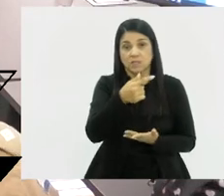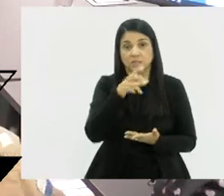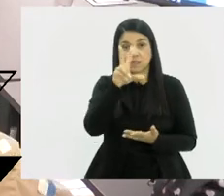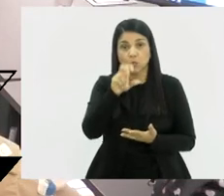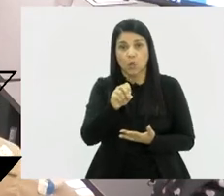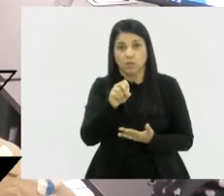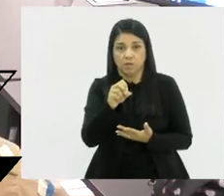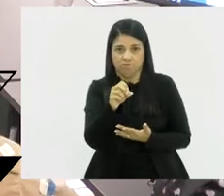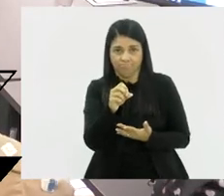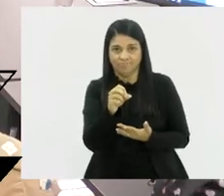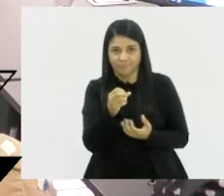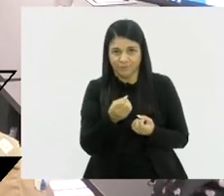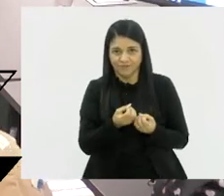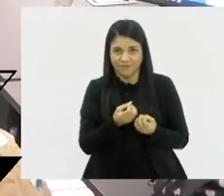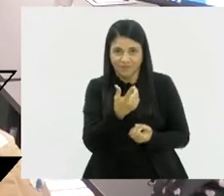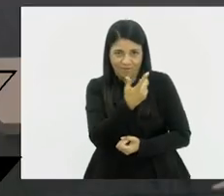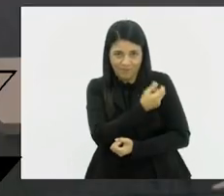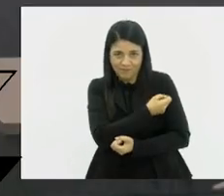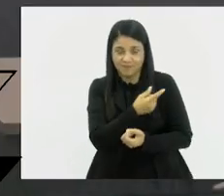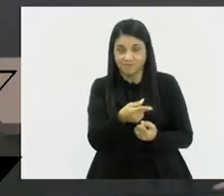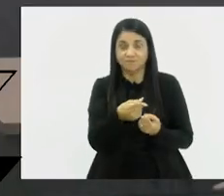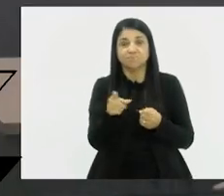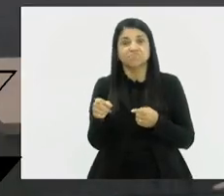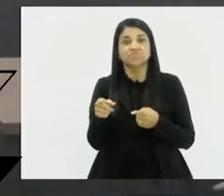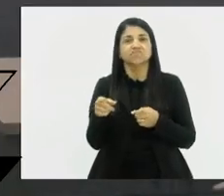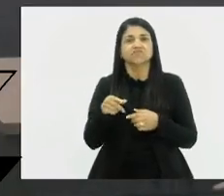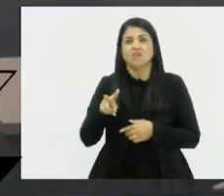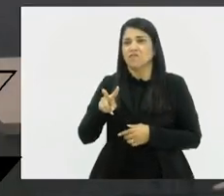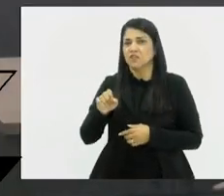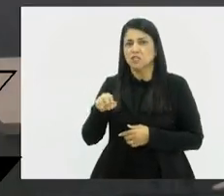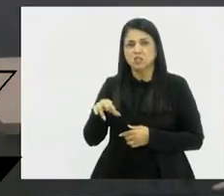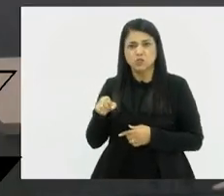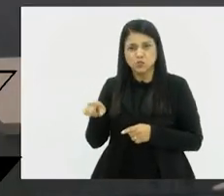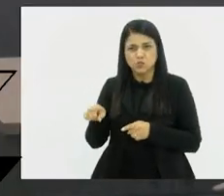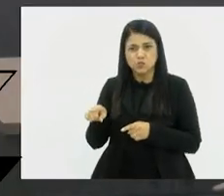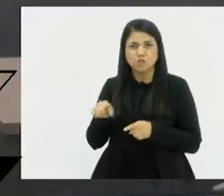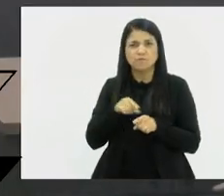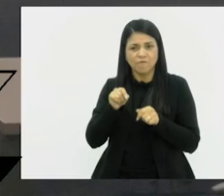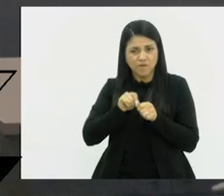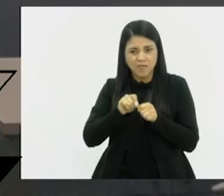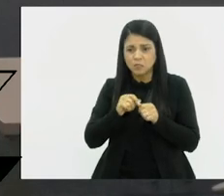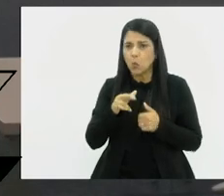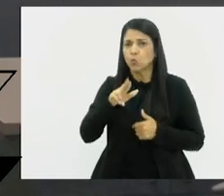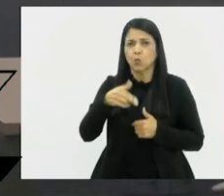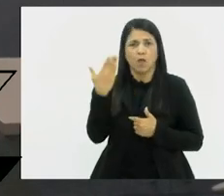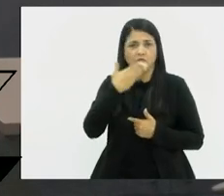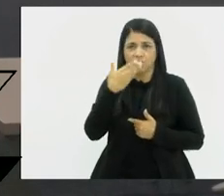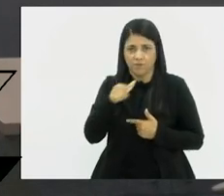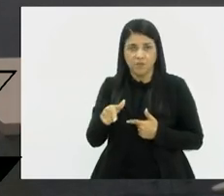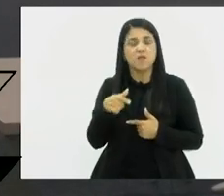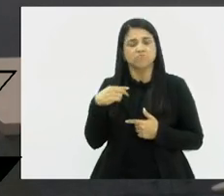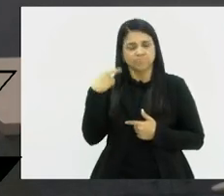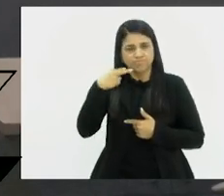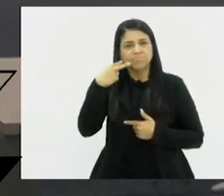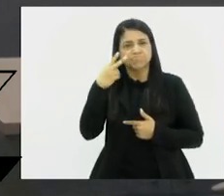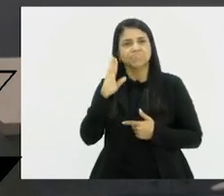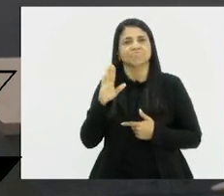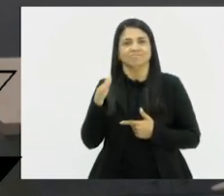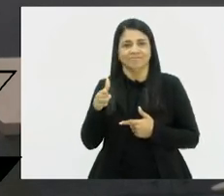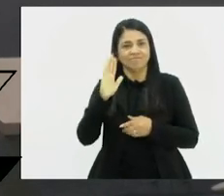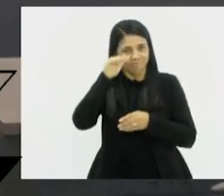foi indo lá. O que o Vinícius Cordeiro fez, eu nunca vi fazer. E ele vai ser eleger vereador. Então, eu